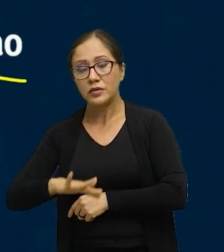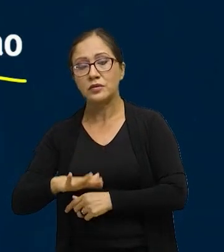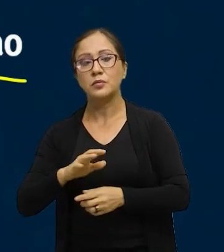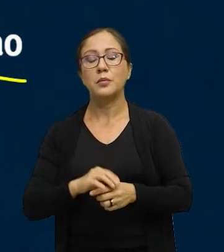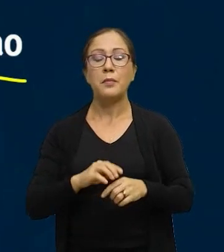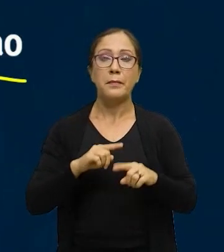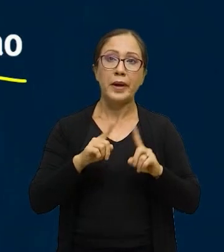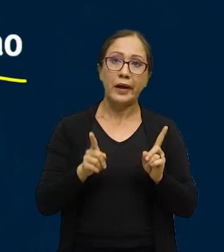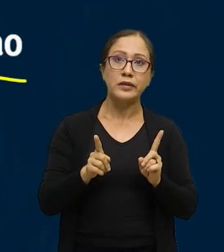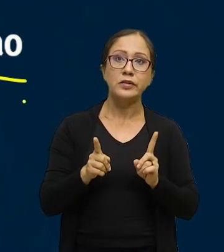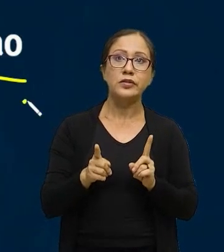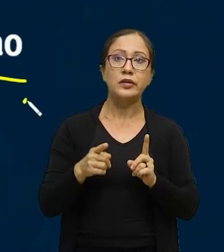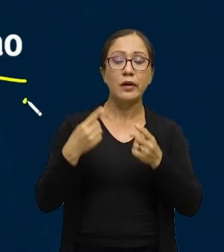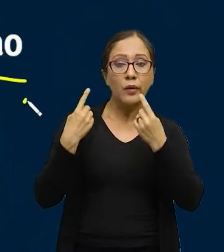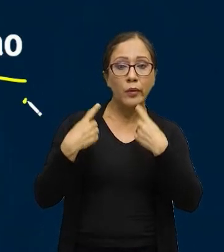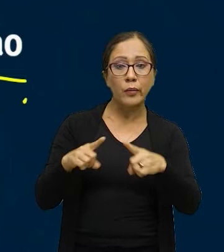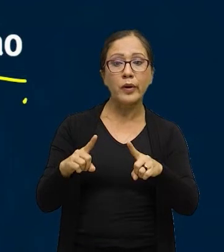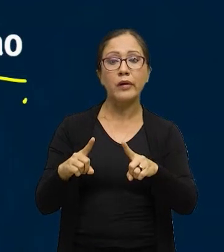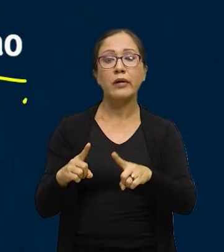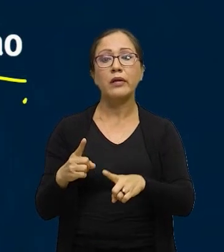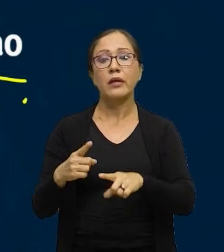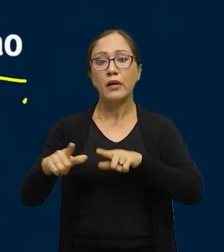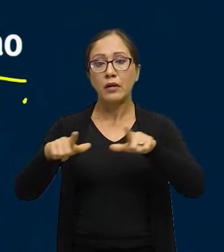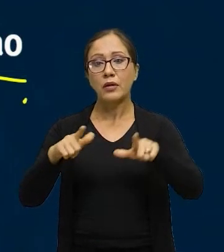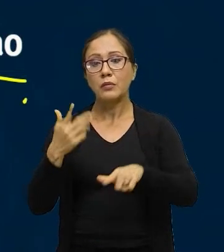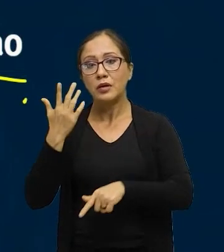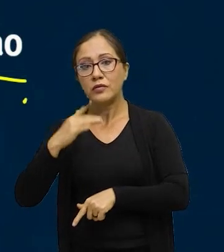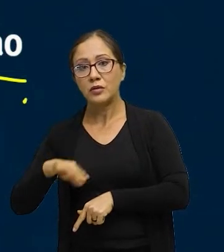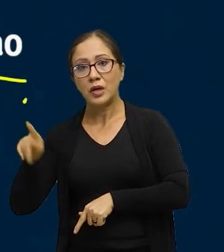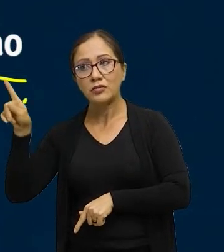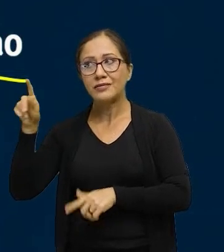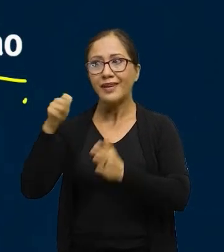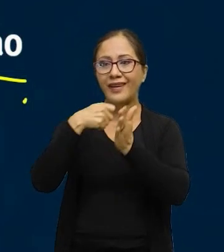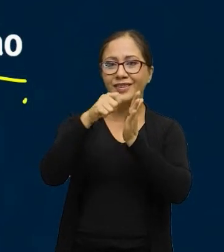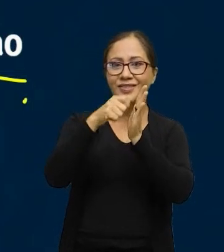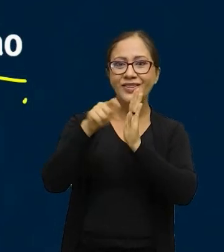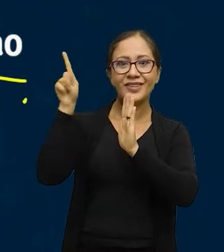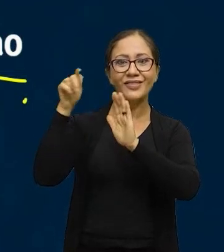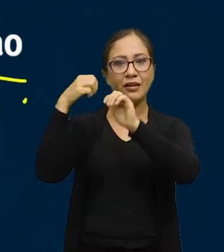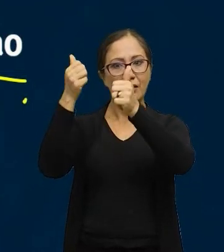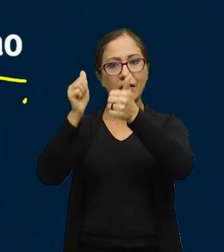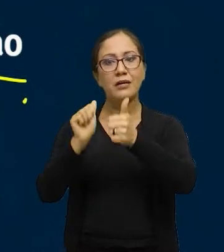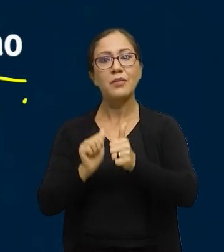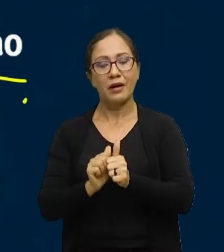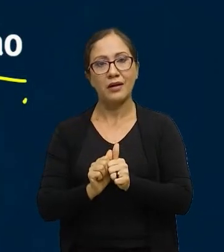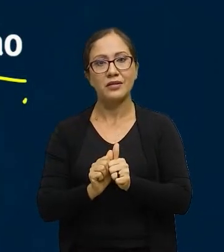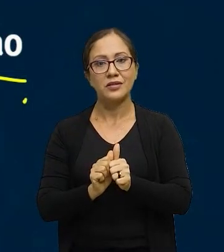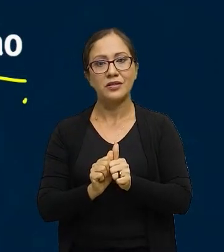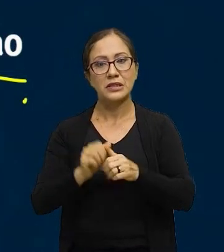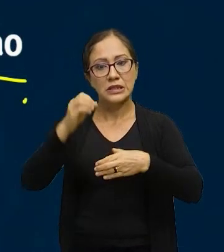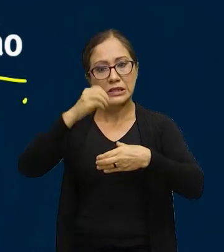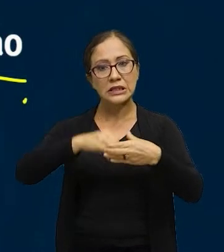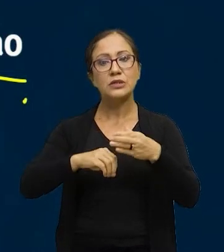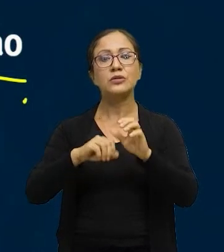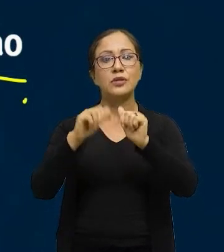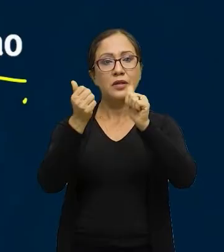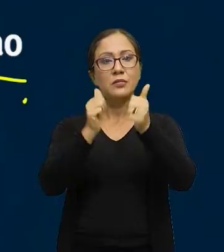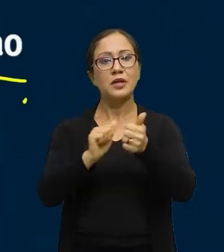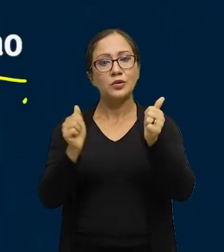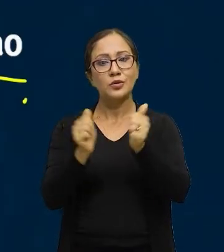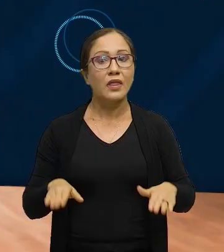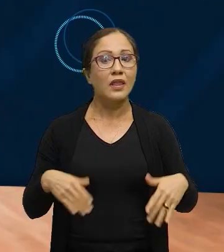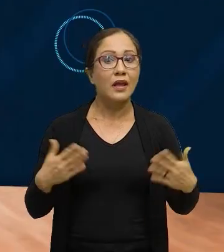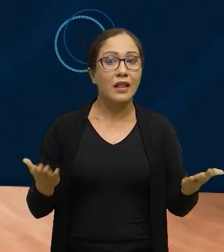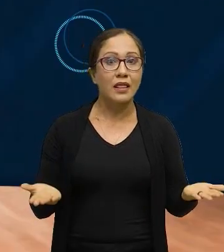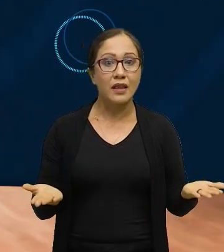quer combater o trabalho infantil, não é que está escrito aqui. É o que vale o que está escrito na imagem. Então, é a letra C,